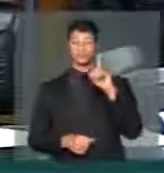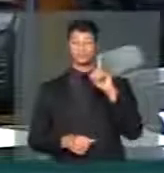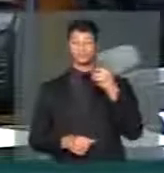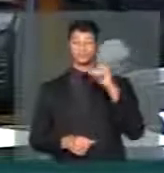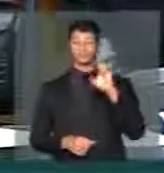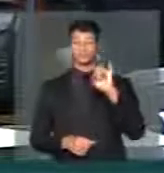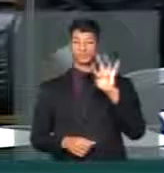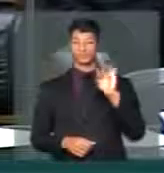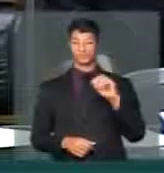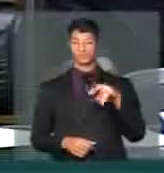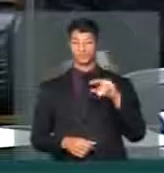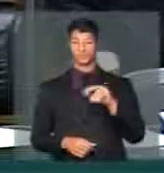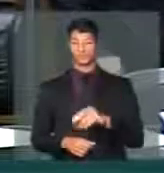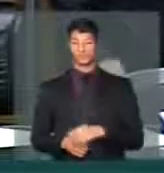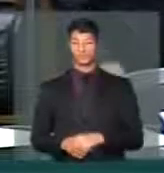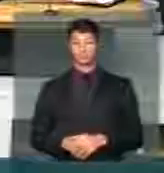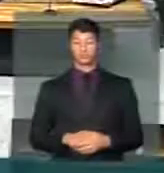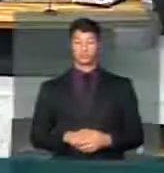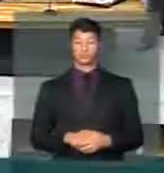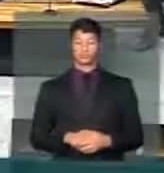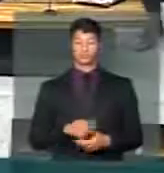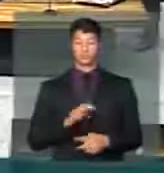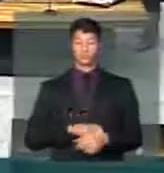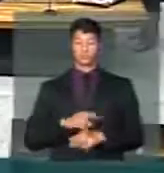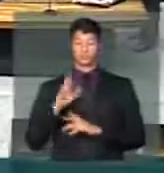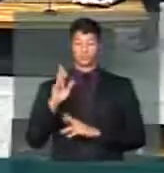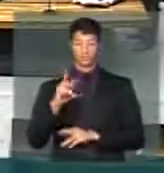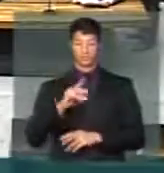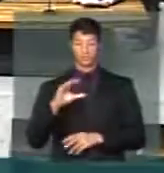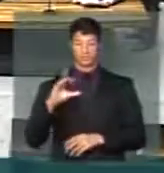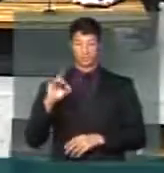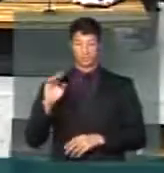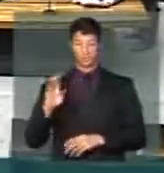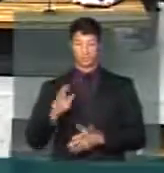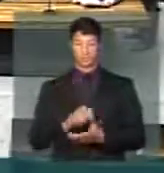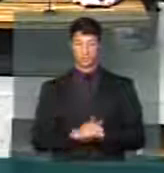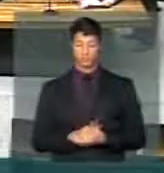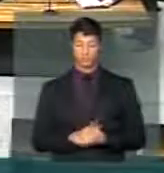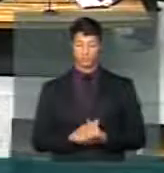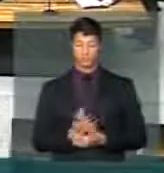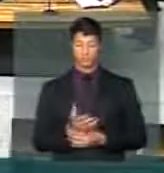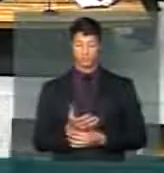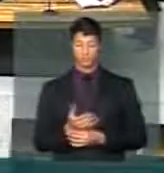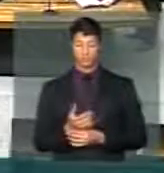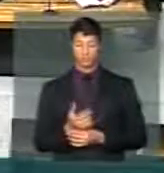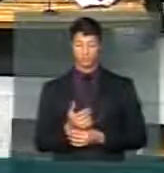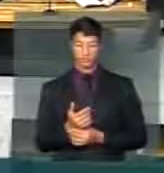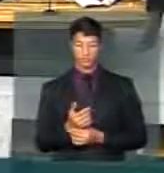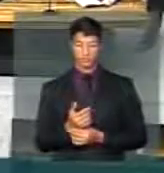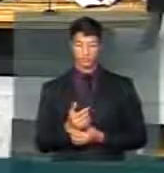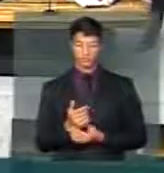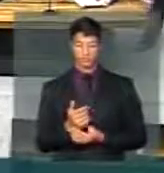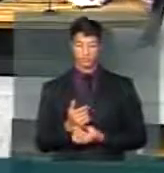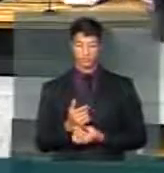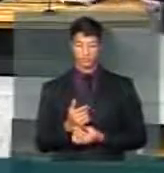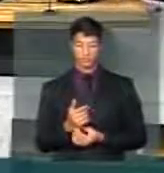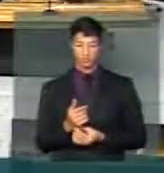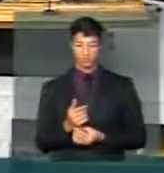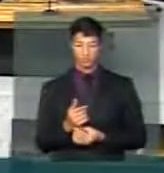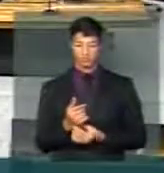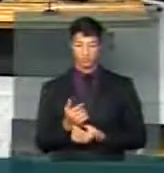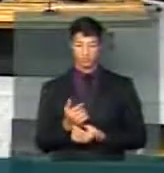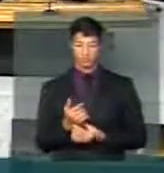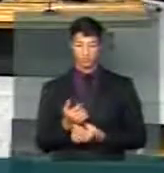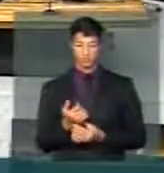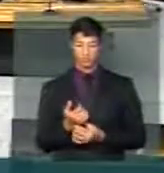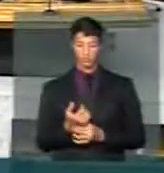Cleiton Magalhães. Eu quero que some o horário de liderança do PCdoB. Está aí. PCdoB. Senhor presidente, senhoras